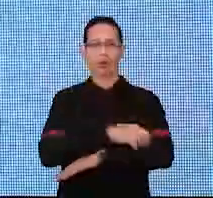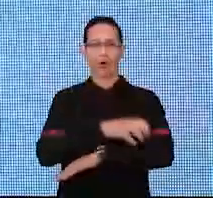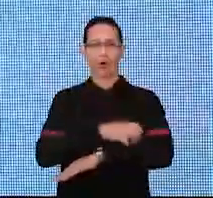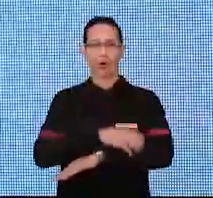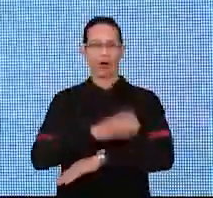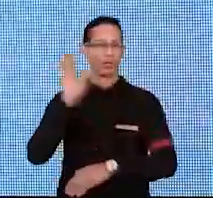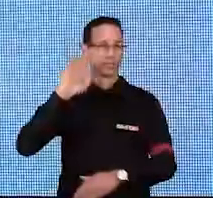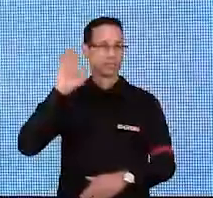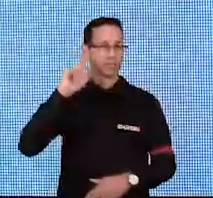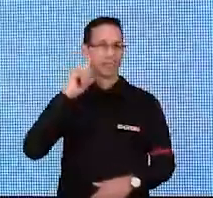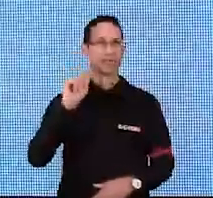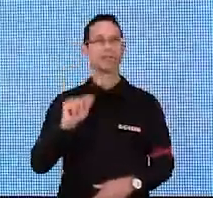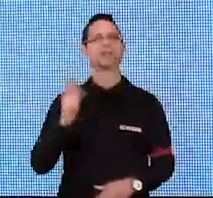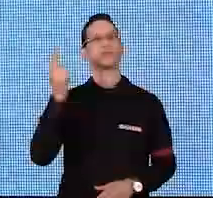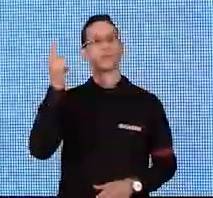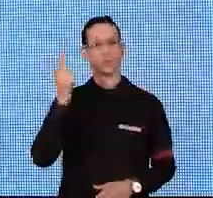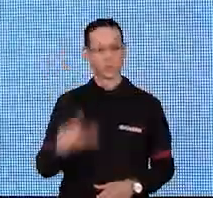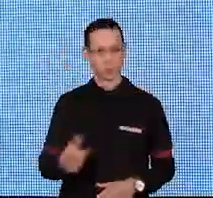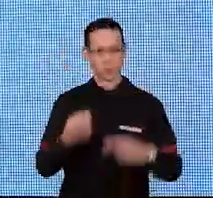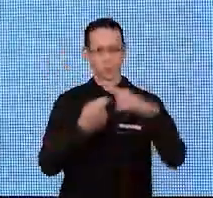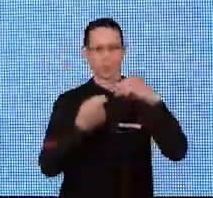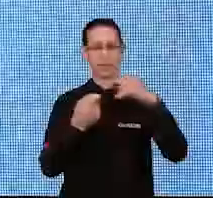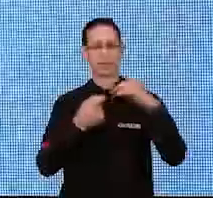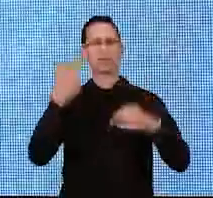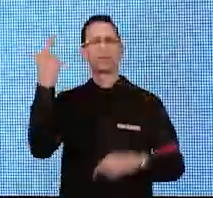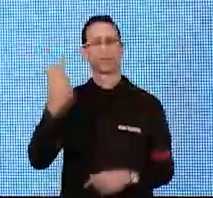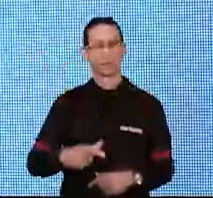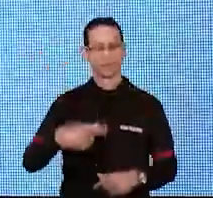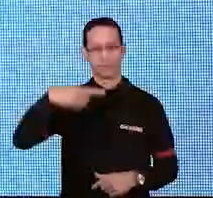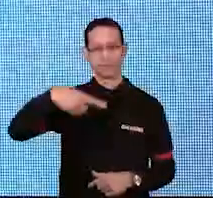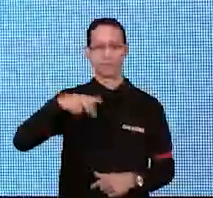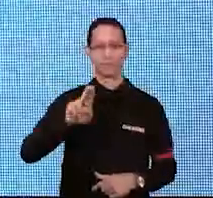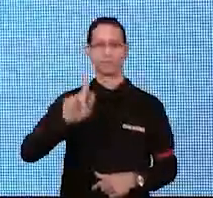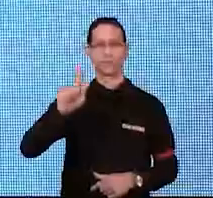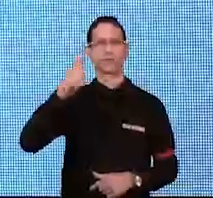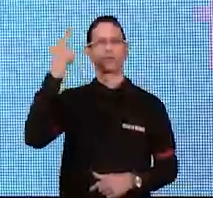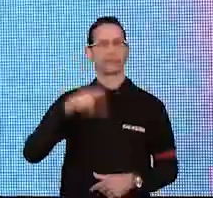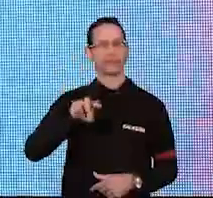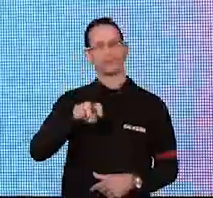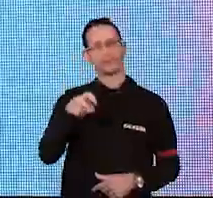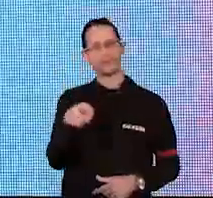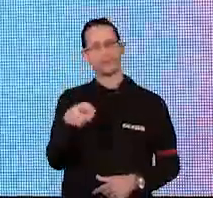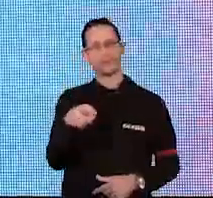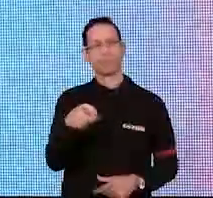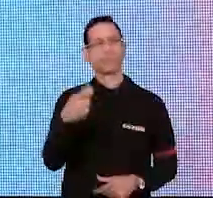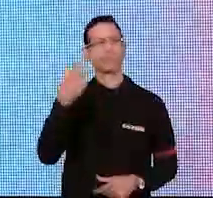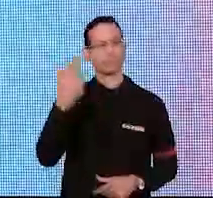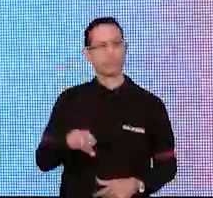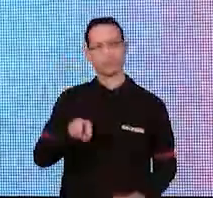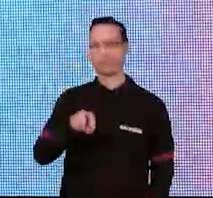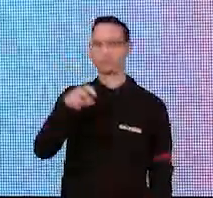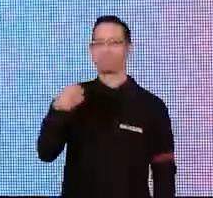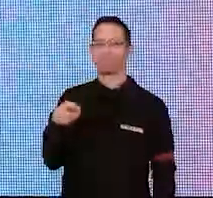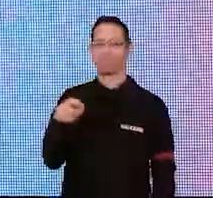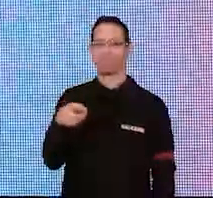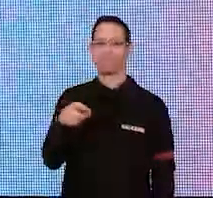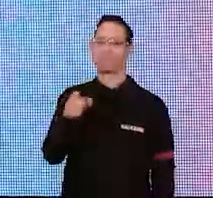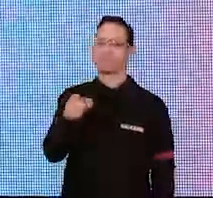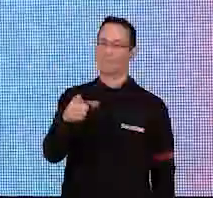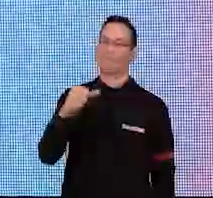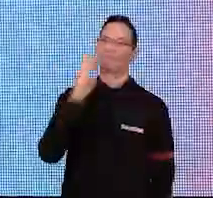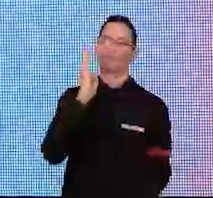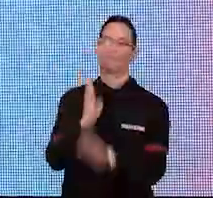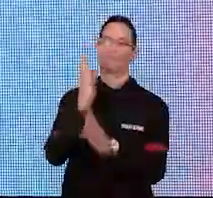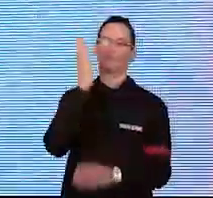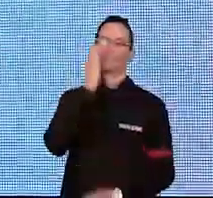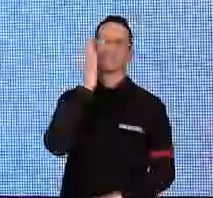vamos começar. A gente tinha que escrever um artigo, outro pug torto. Né? O pug chega tortinho, você fala, putz, colisteatoma. O cara